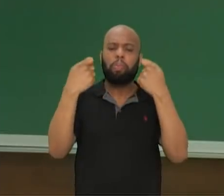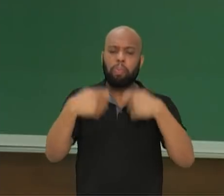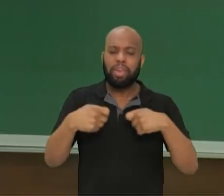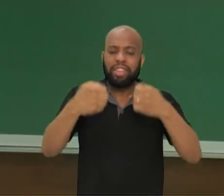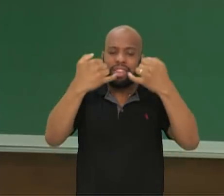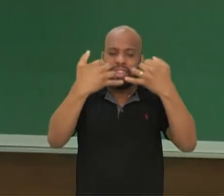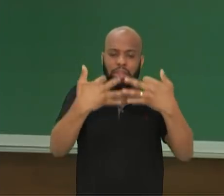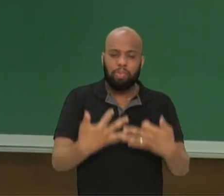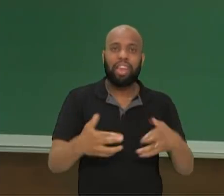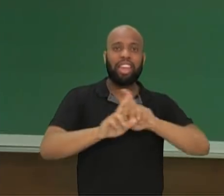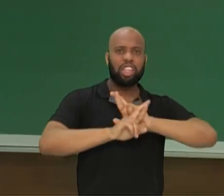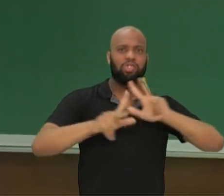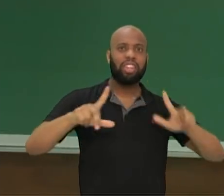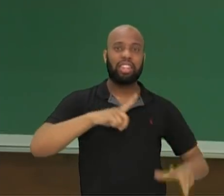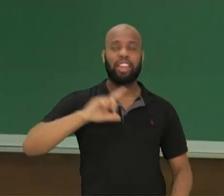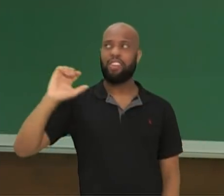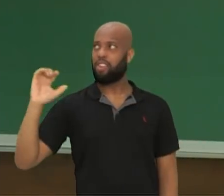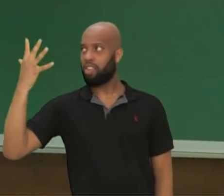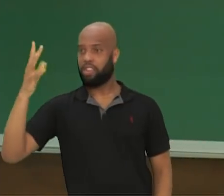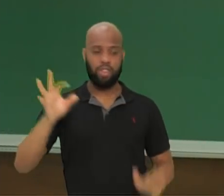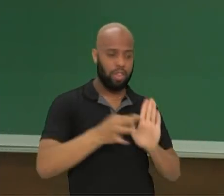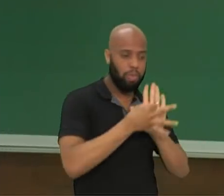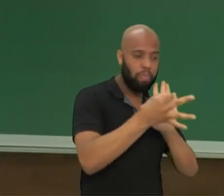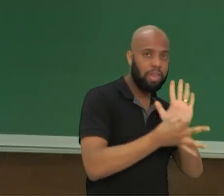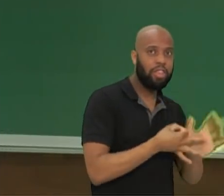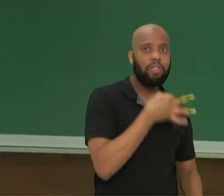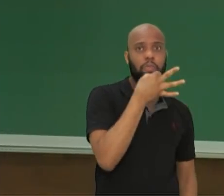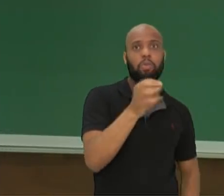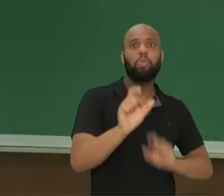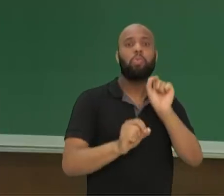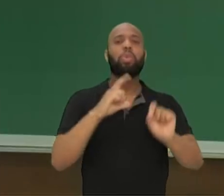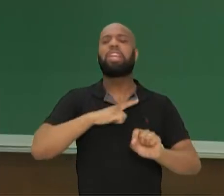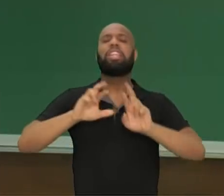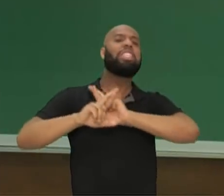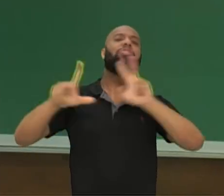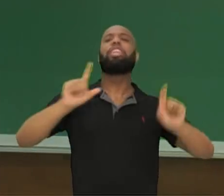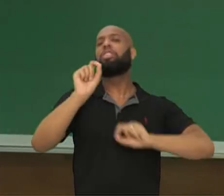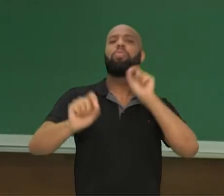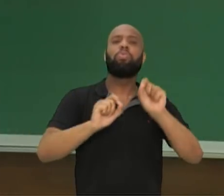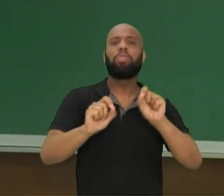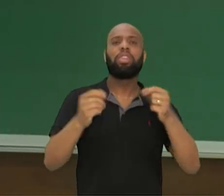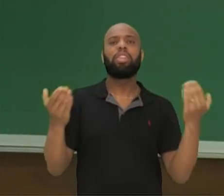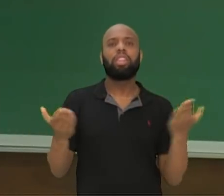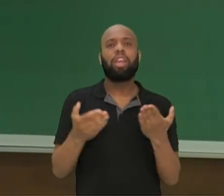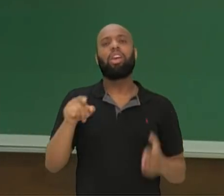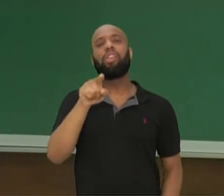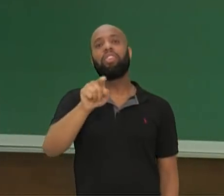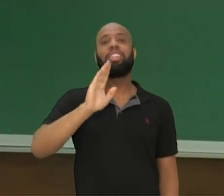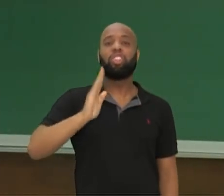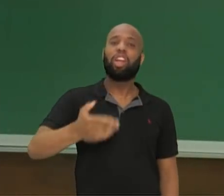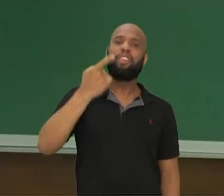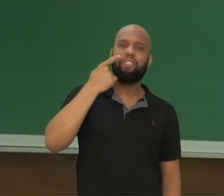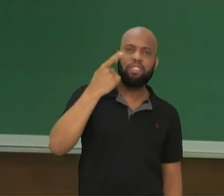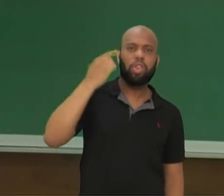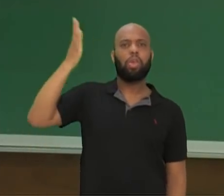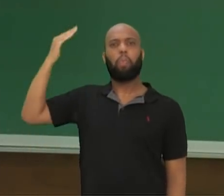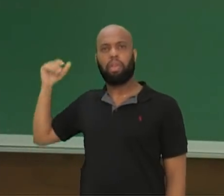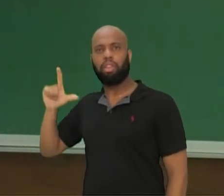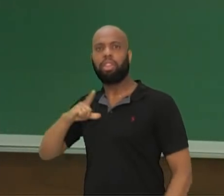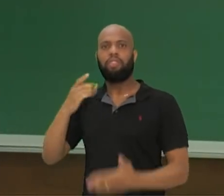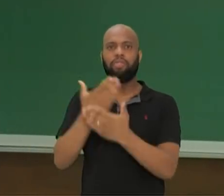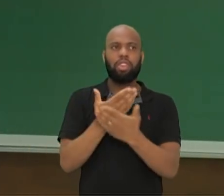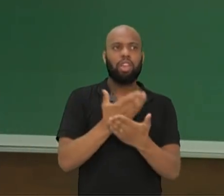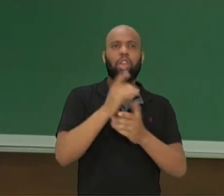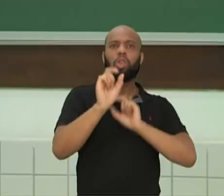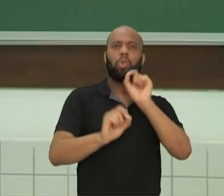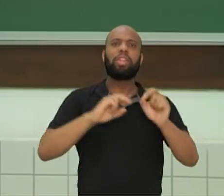Diferencie o fato de opinião, explicando trechos acima. Bem, vocês já viram, né, nas aulas passadas, o